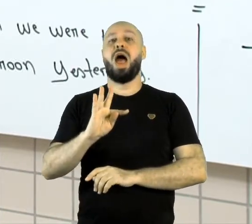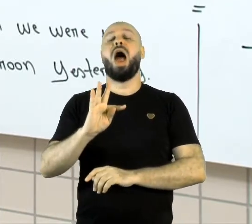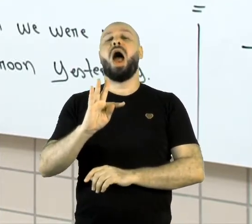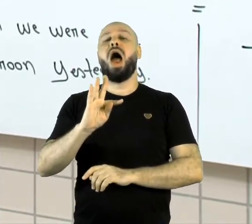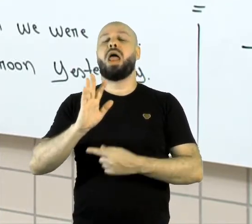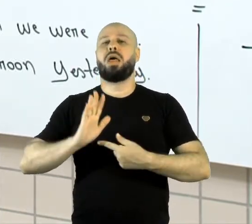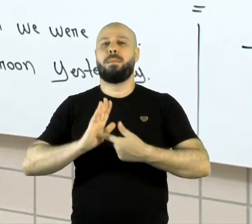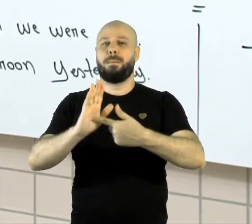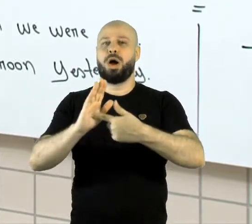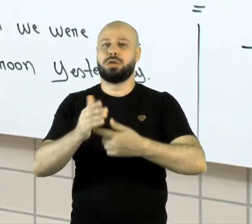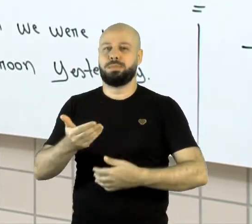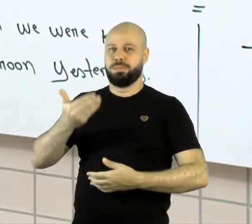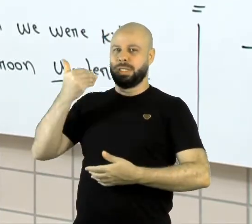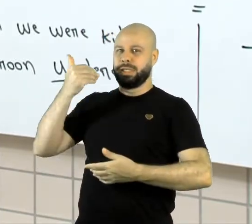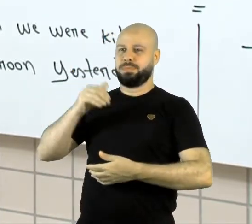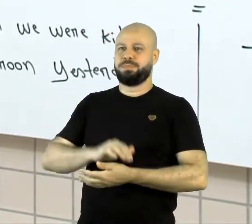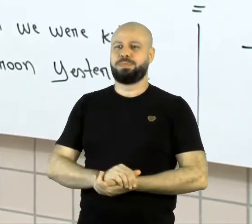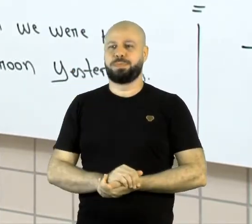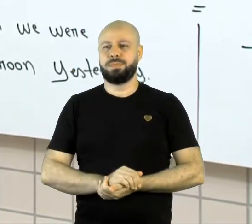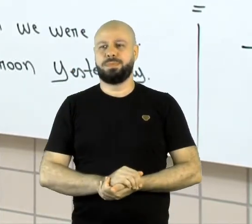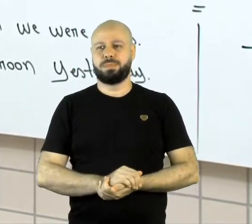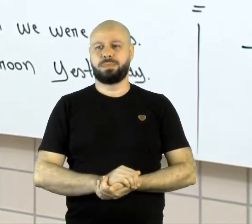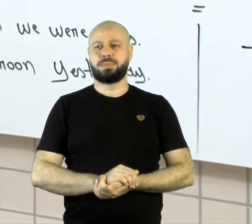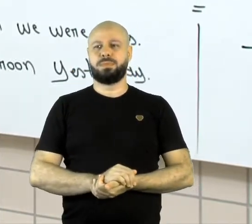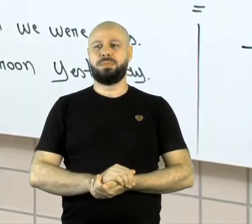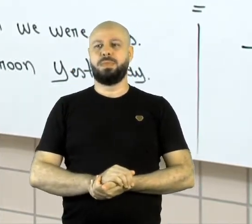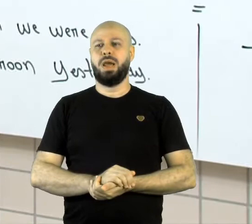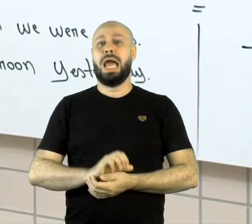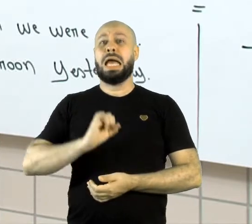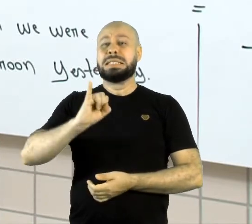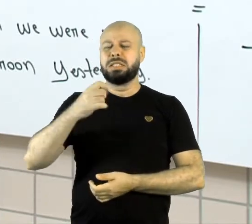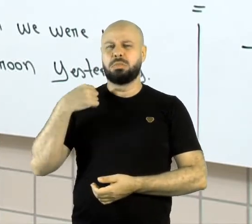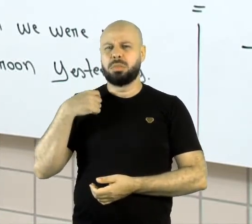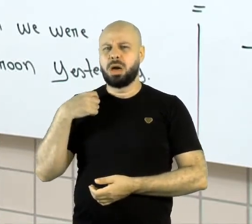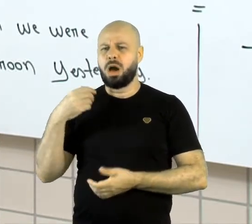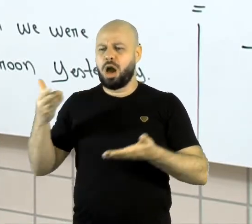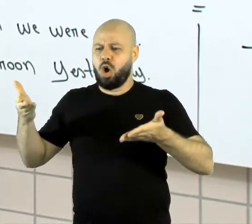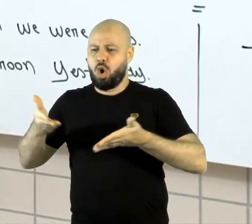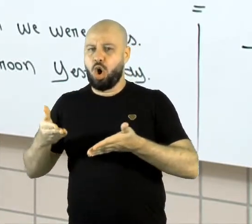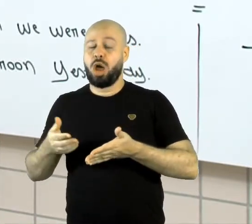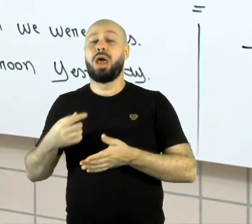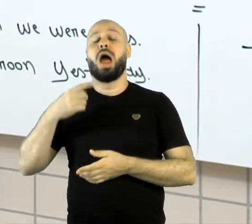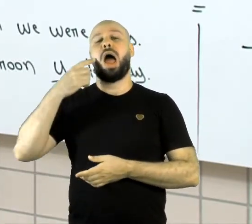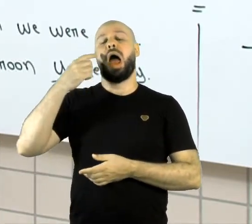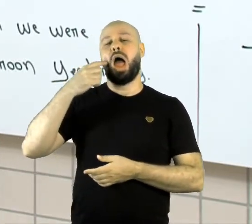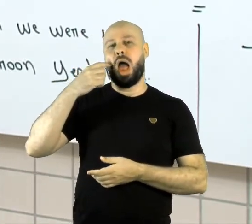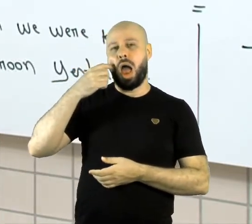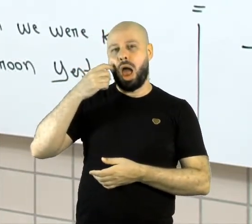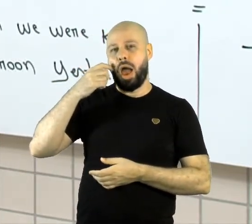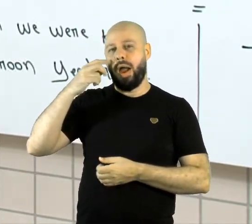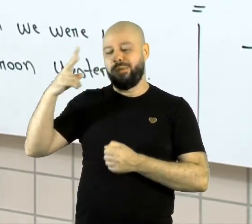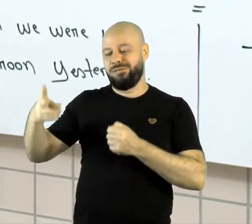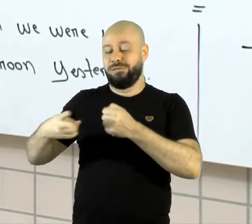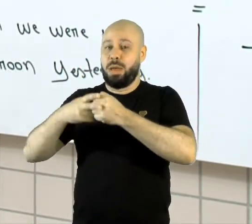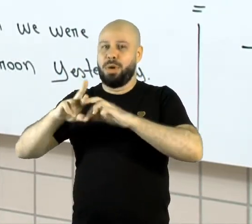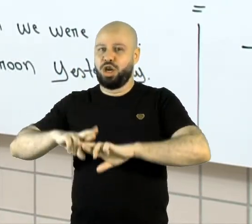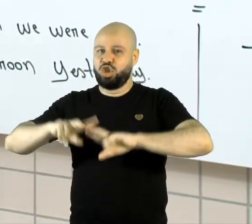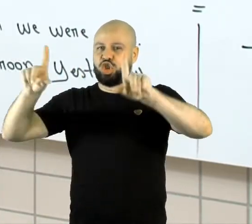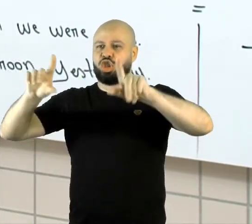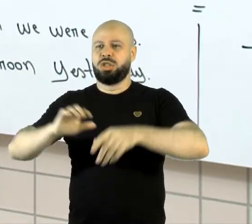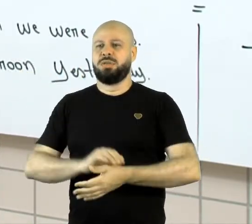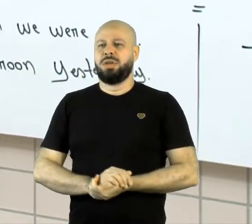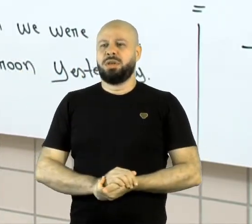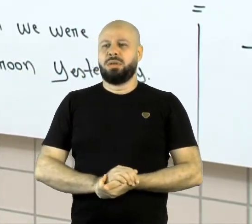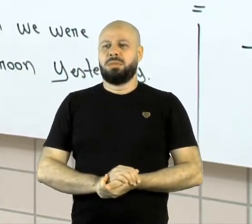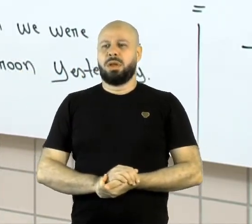seria lives. Alright? E no passado, lived, se não tivesse esse